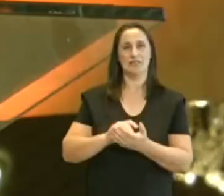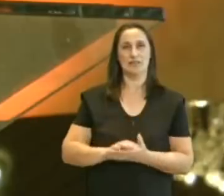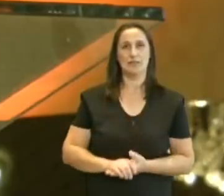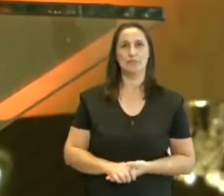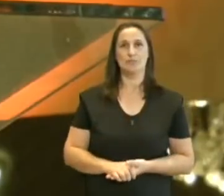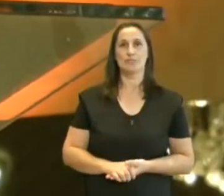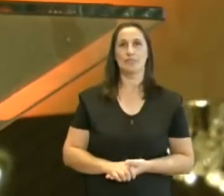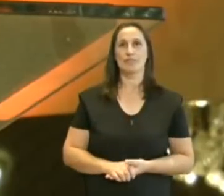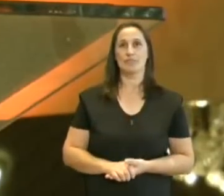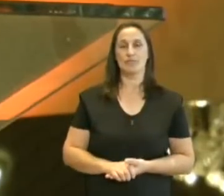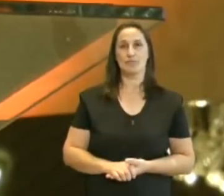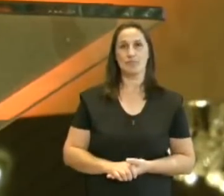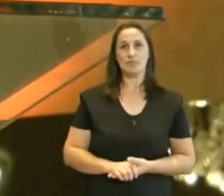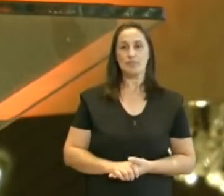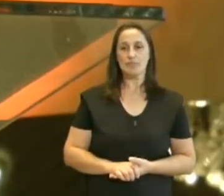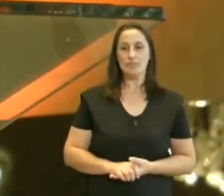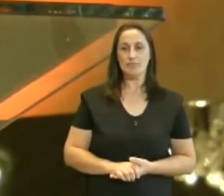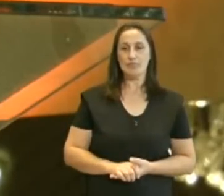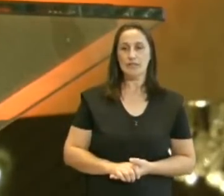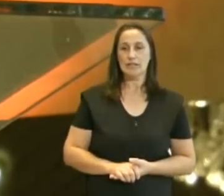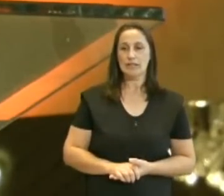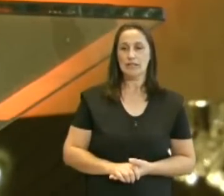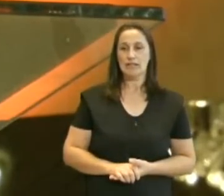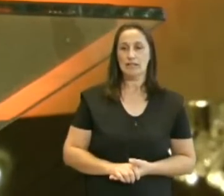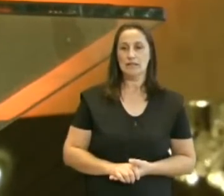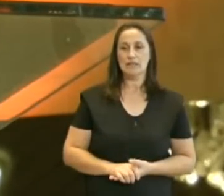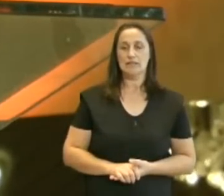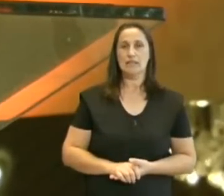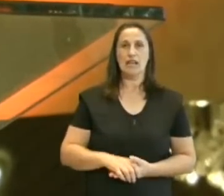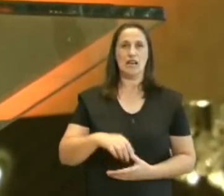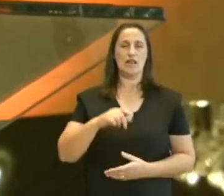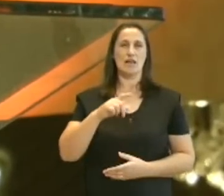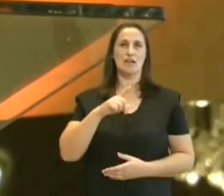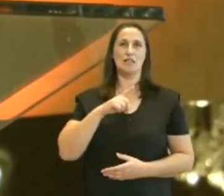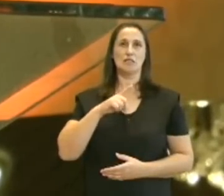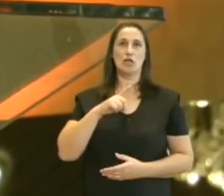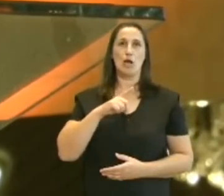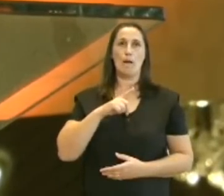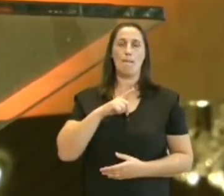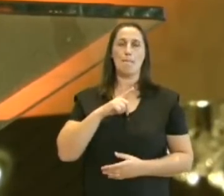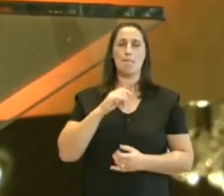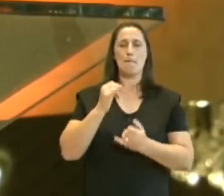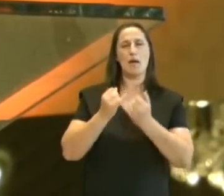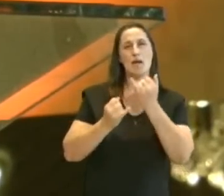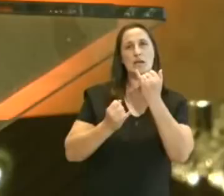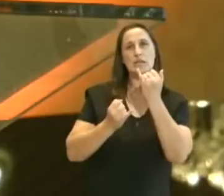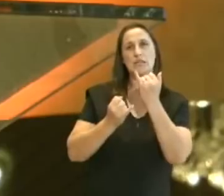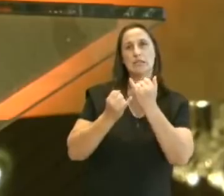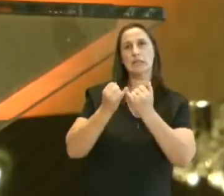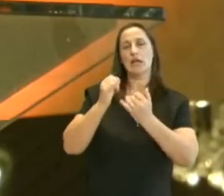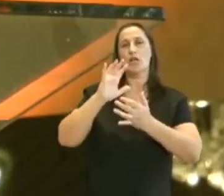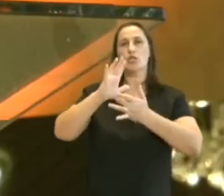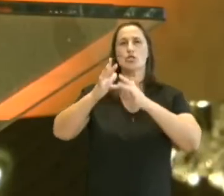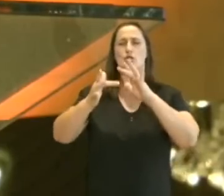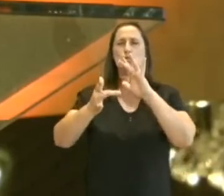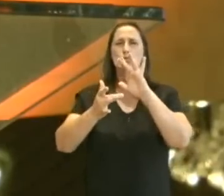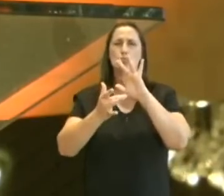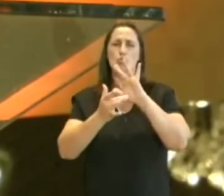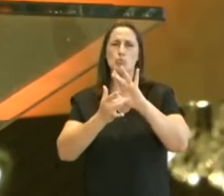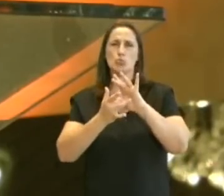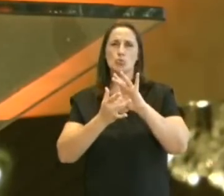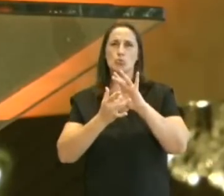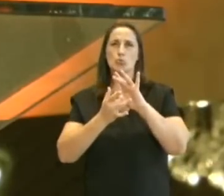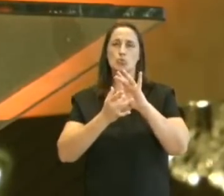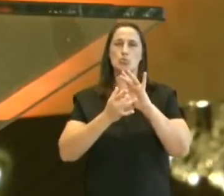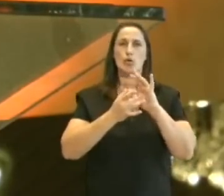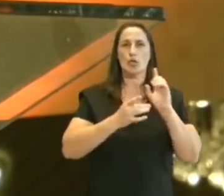Havia um entendimento naquela época de um triunfalismo messiânico, do Cristo que chegaria